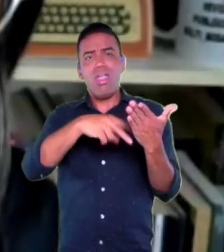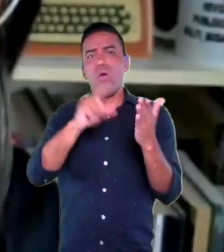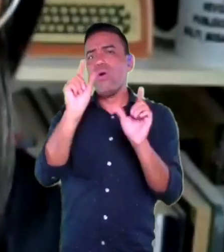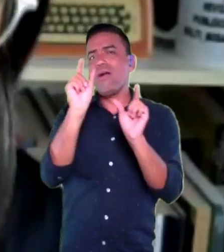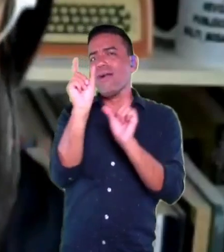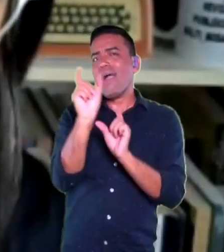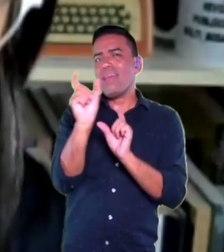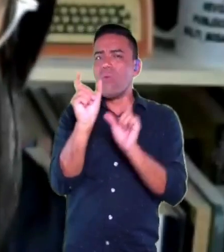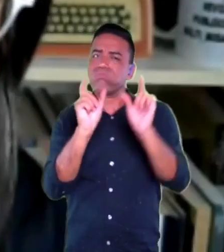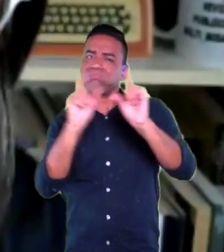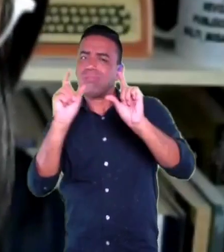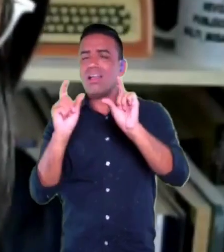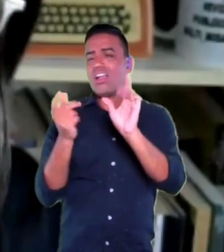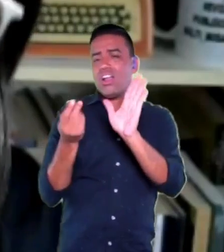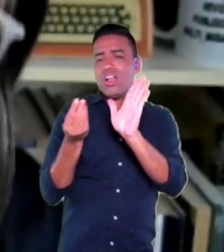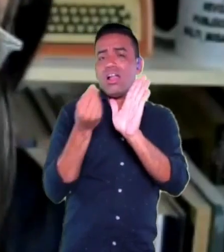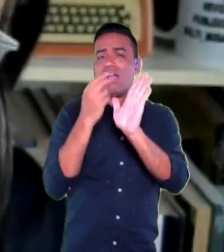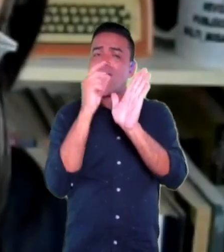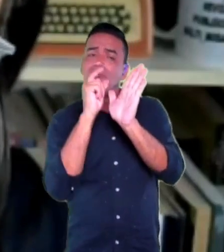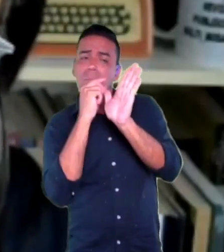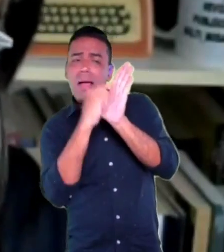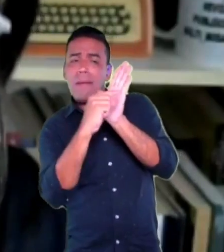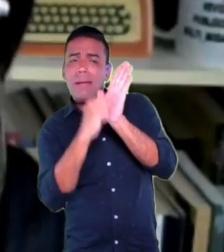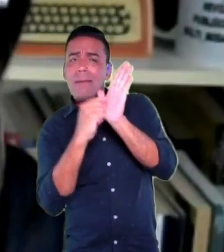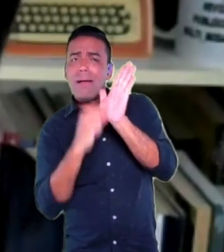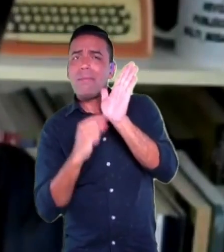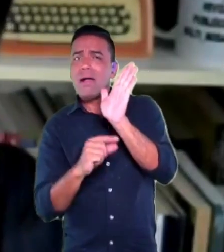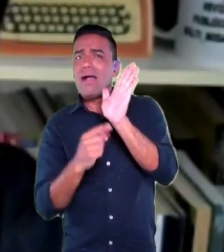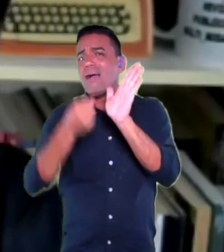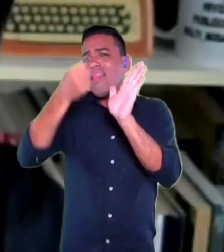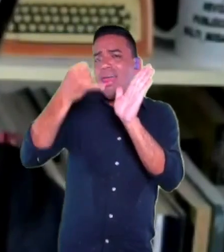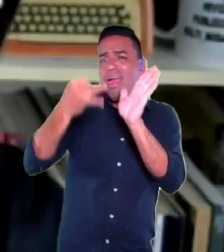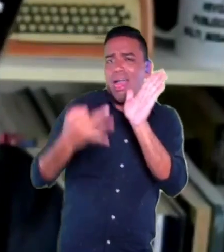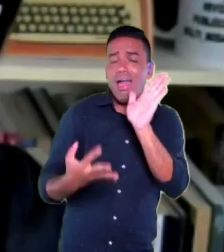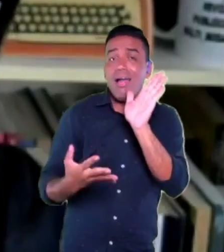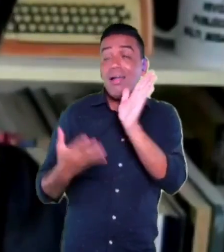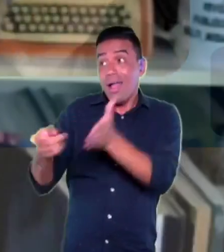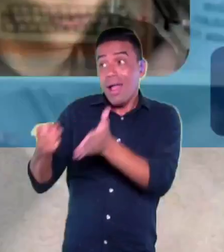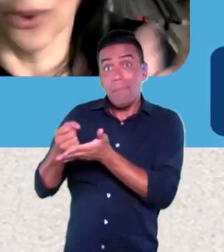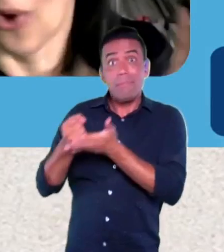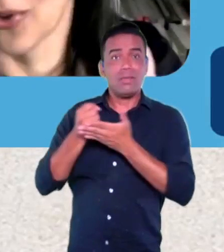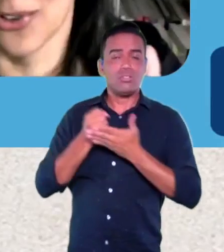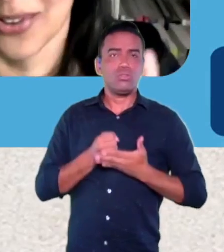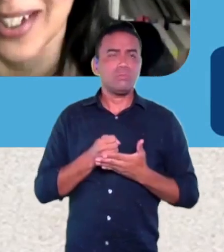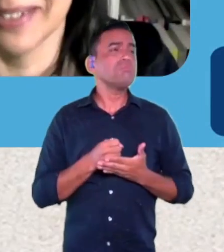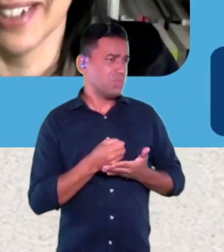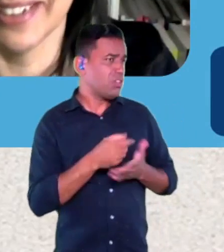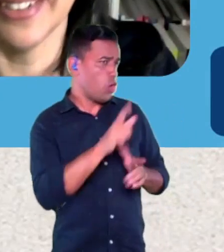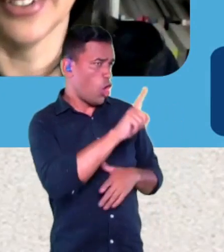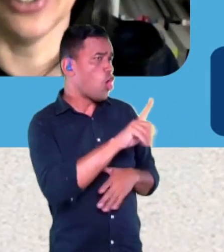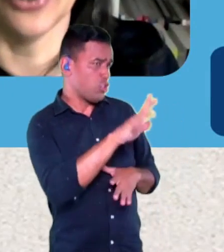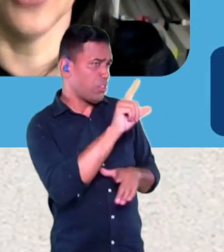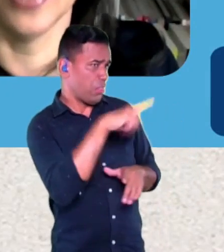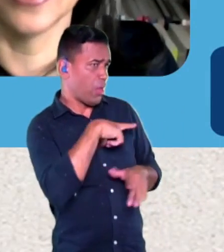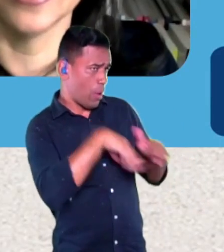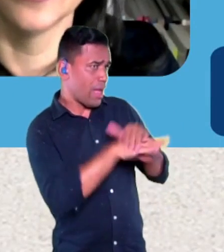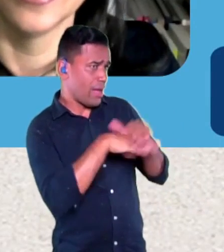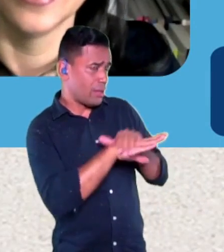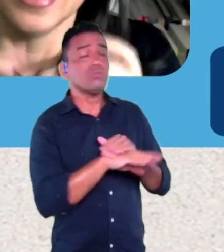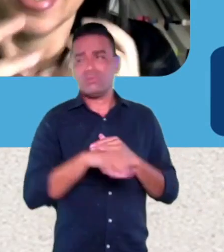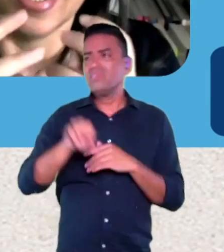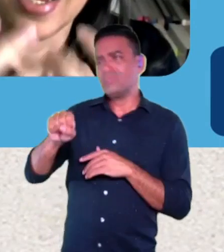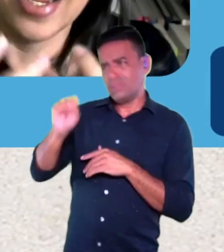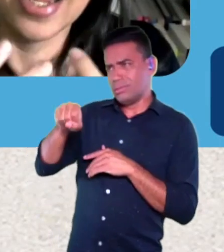cartõezinhos comentando um por um Você tem e me tudo guardado. ajudou. Tá tudo lógico, né? Como é que não? Tá tudo